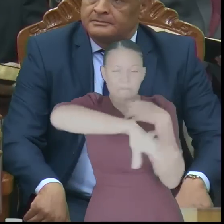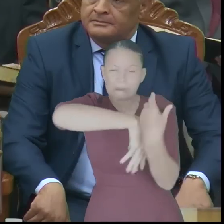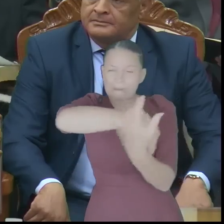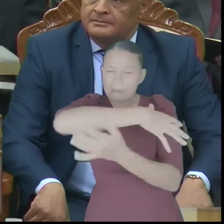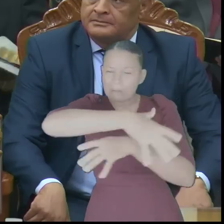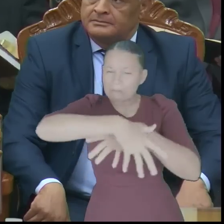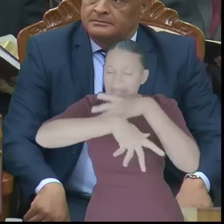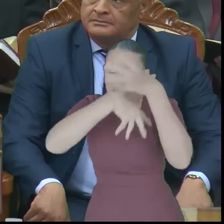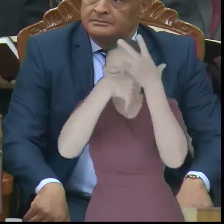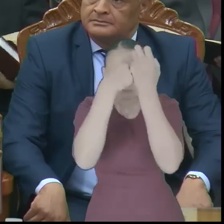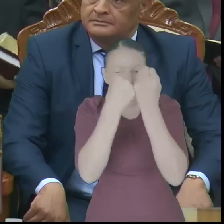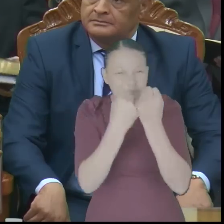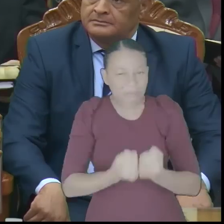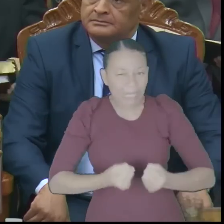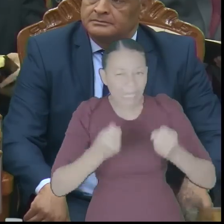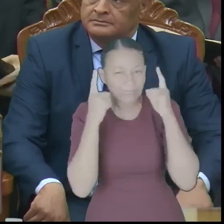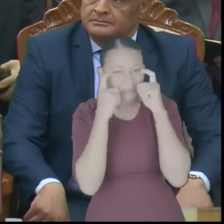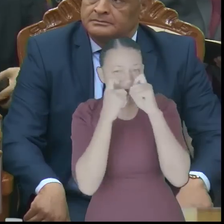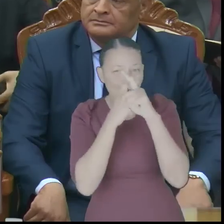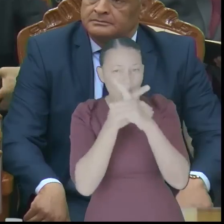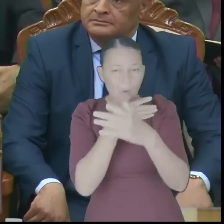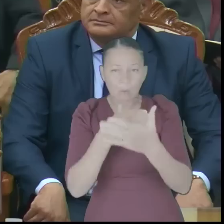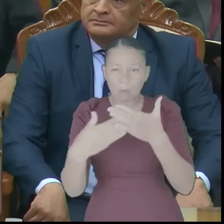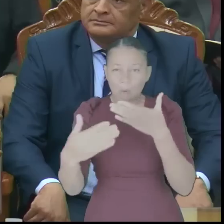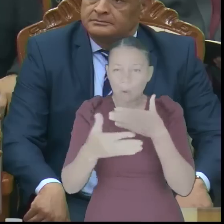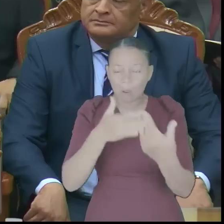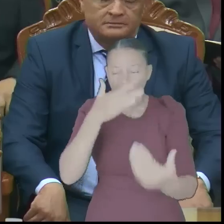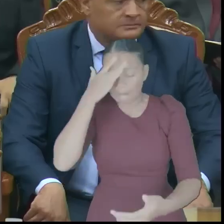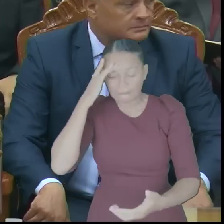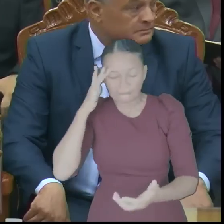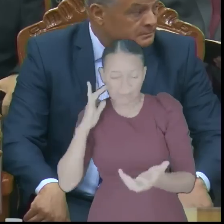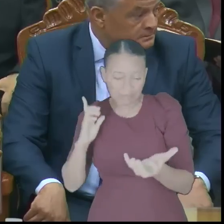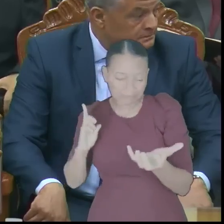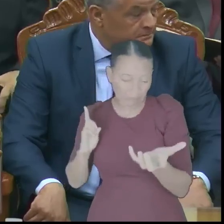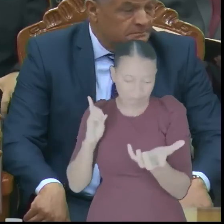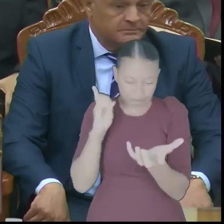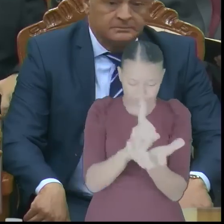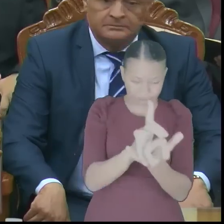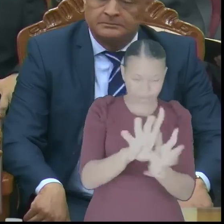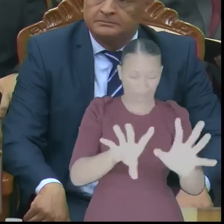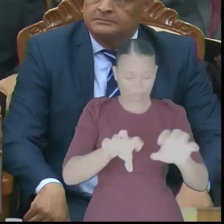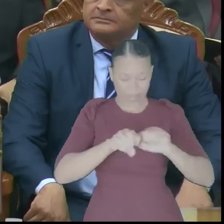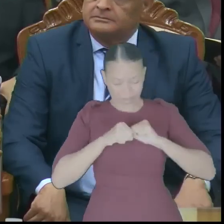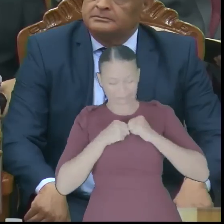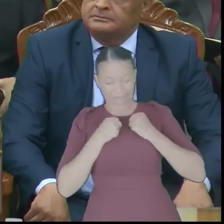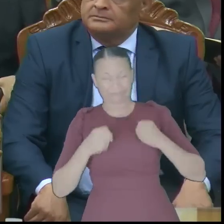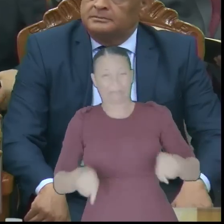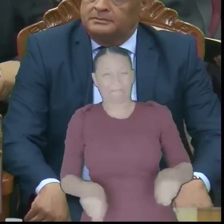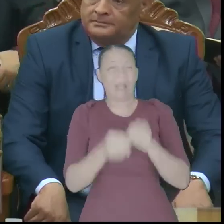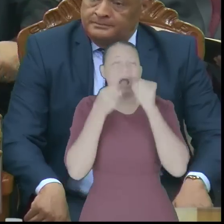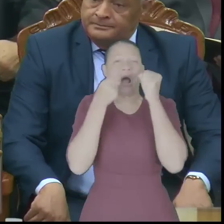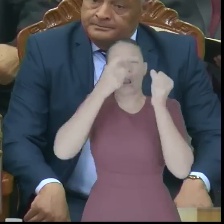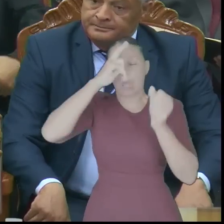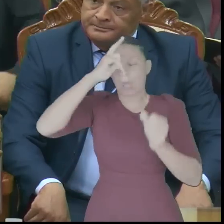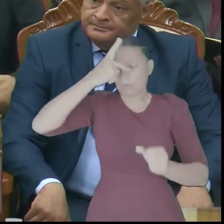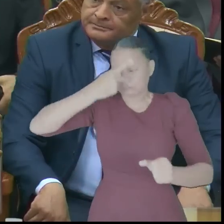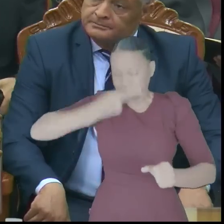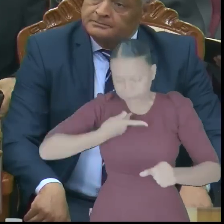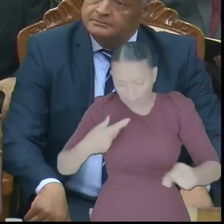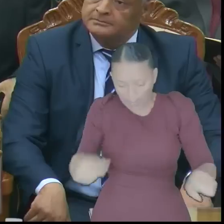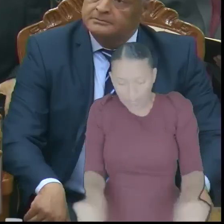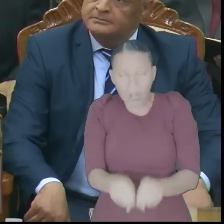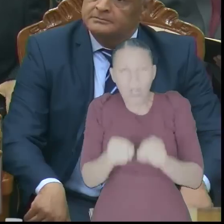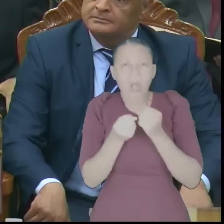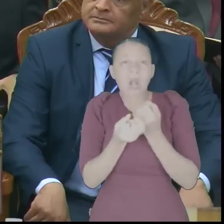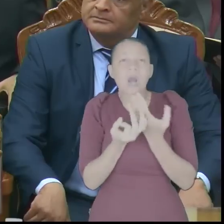que entrar no caos, ele se arrebenta, ele se destrói, ele se autodestrói. O caos